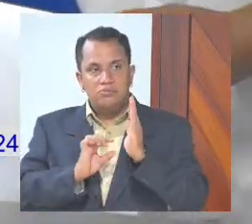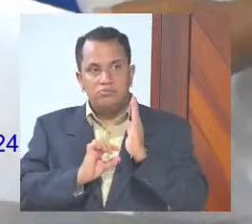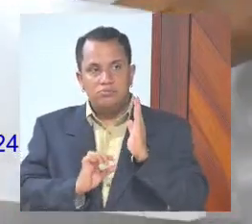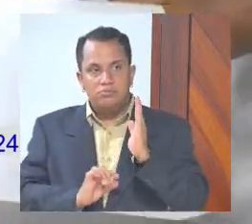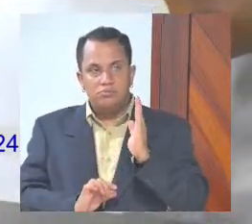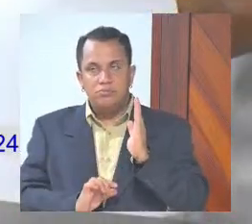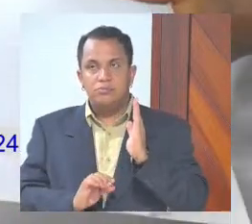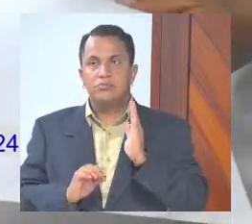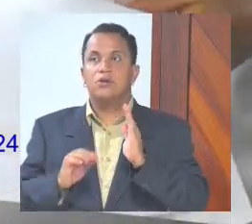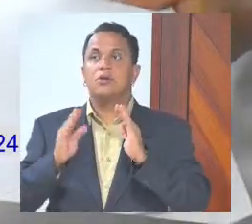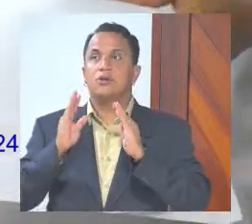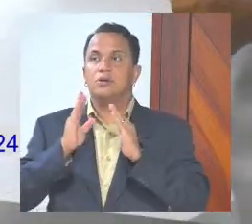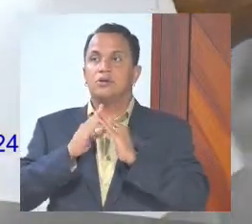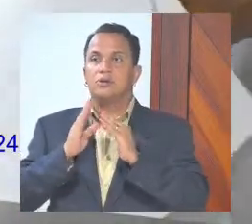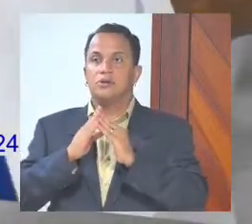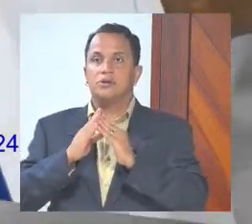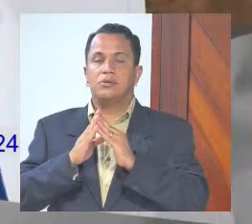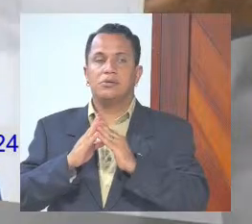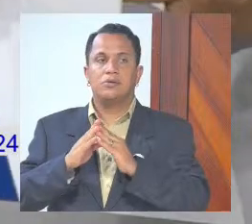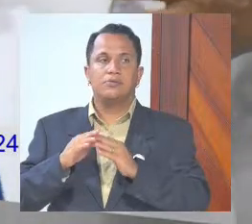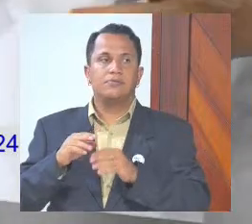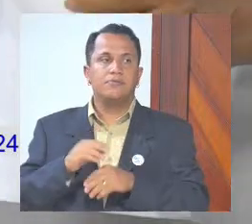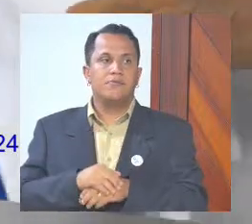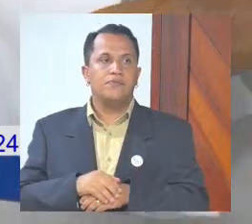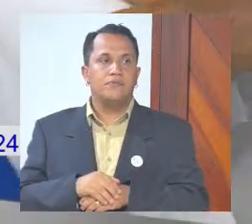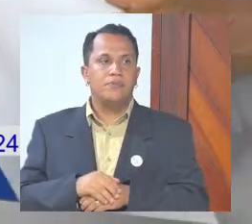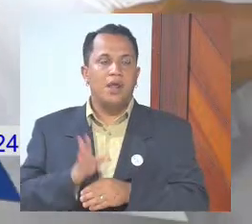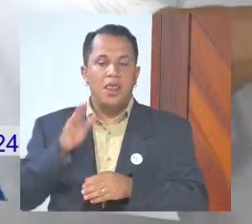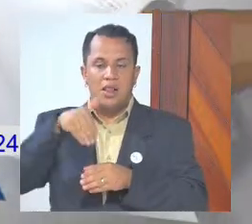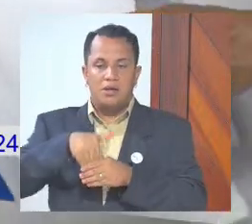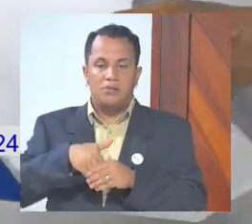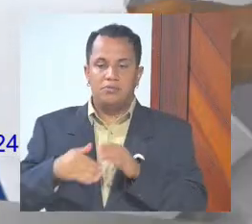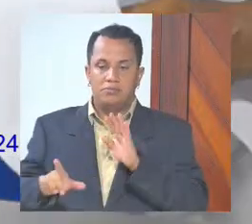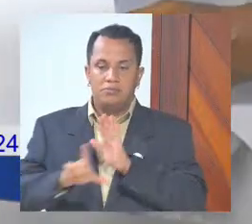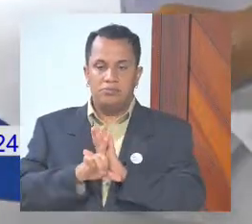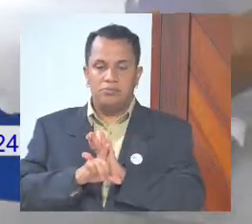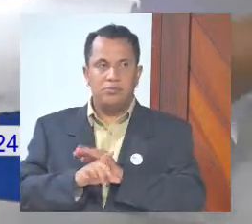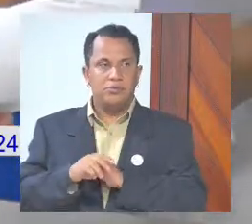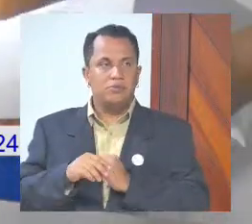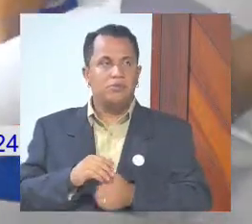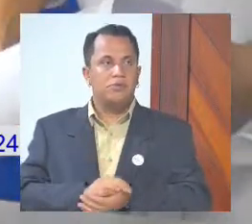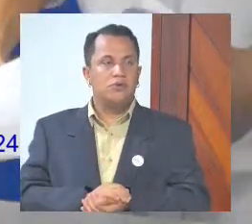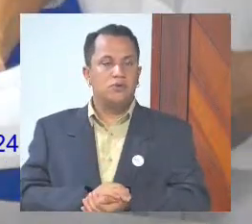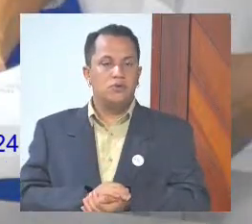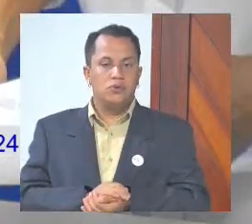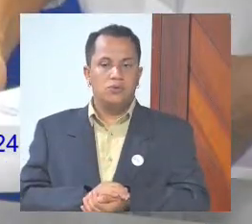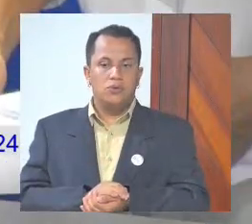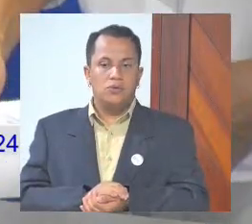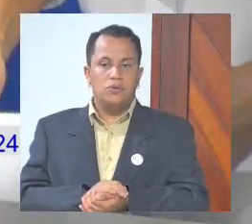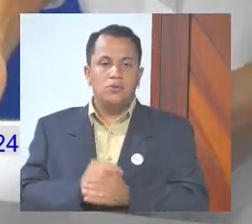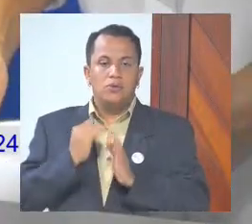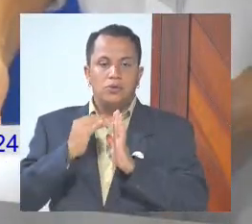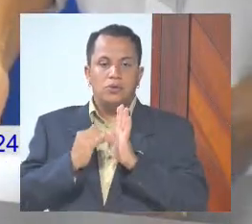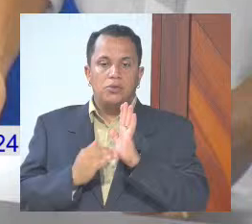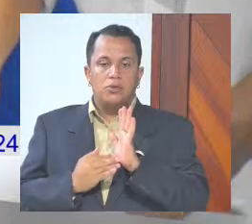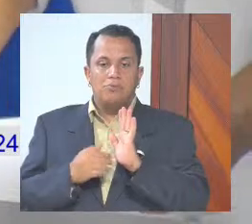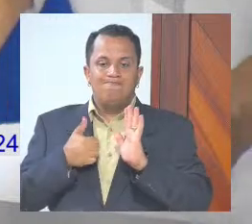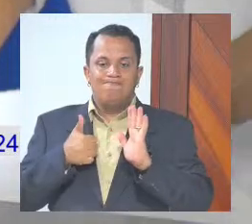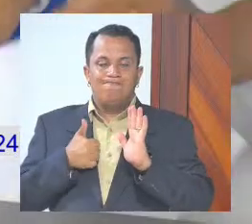Câmara Municipal de Vereadores o seguinte projeto de lei municipal. Artigo